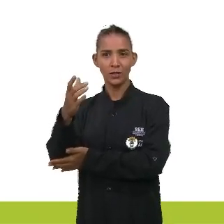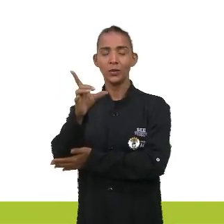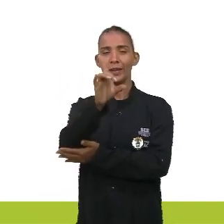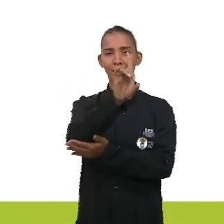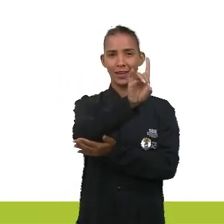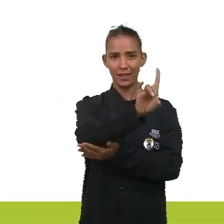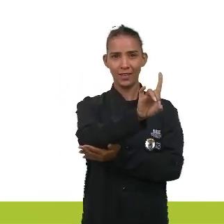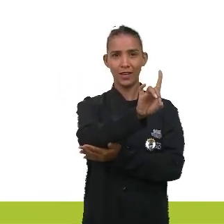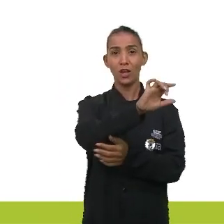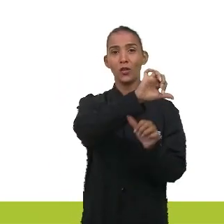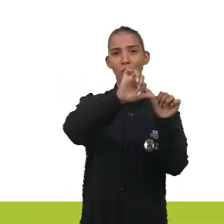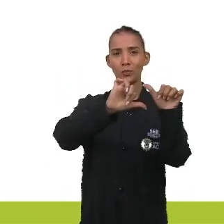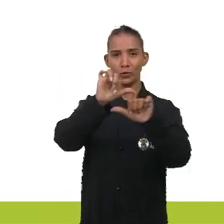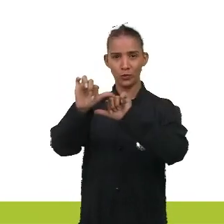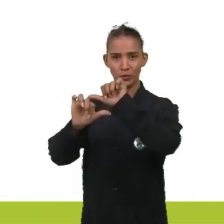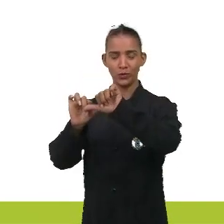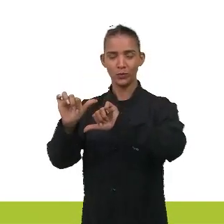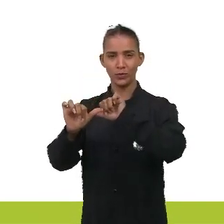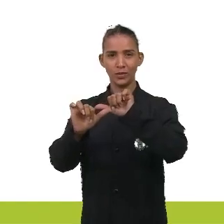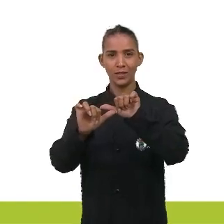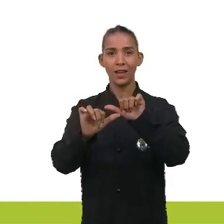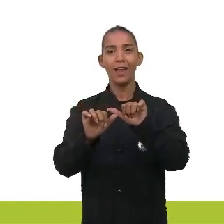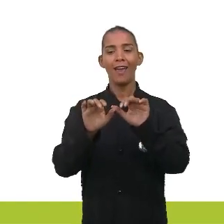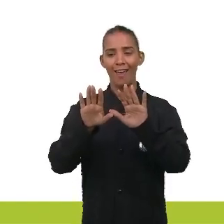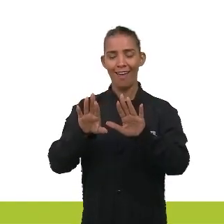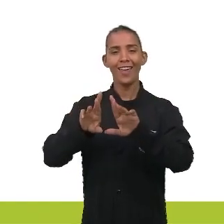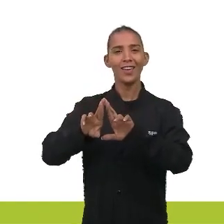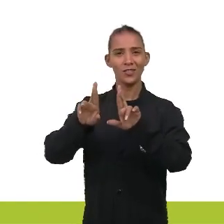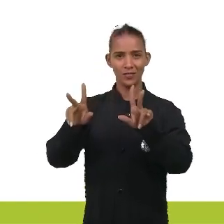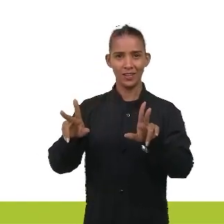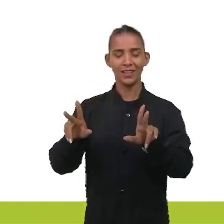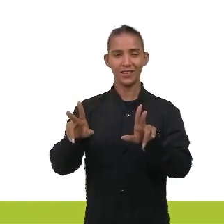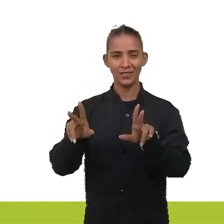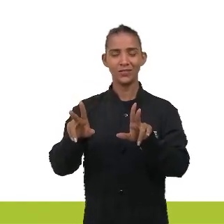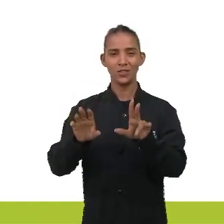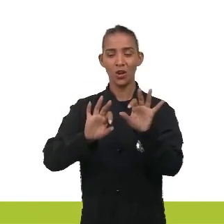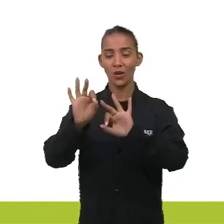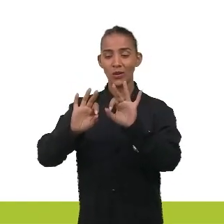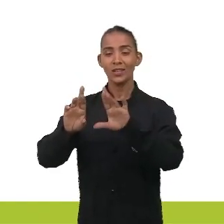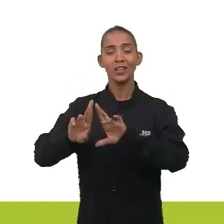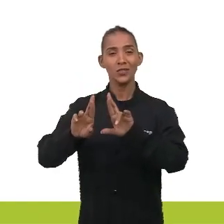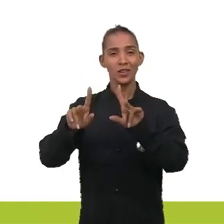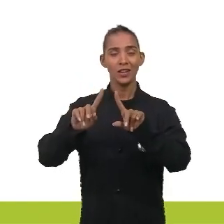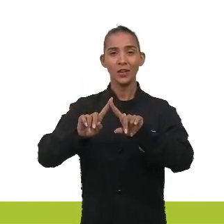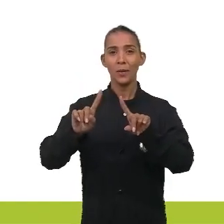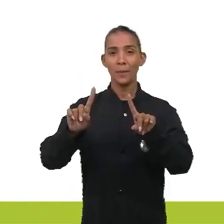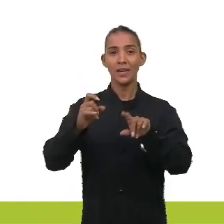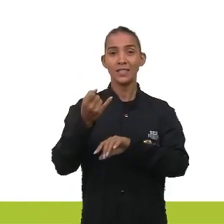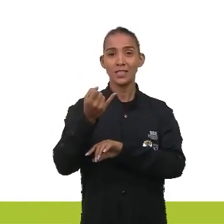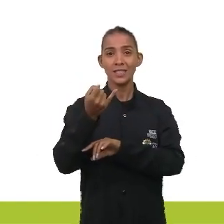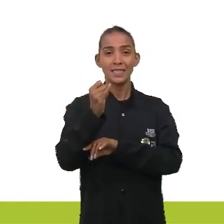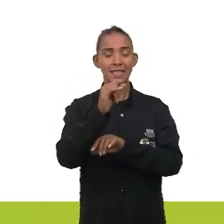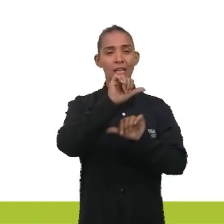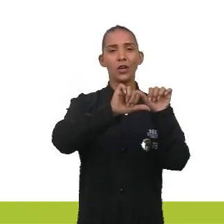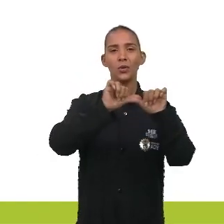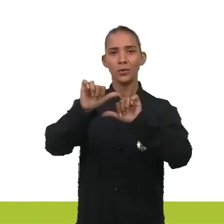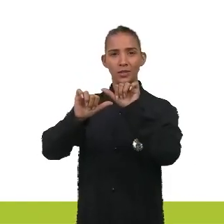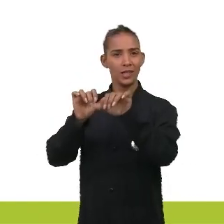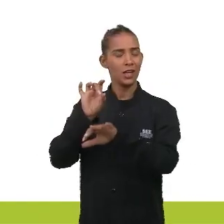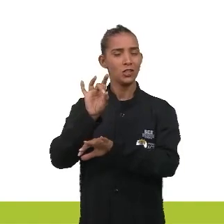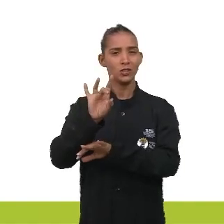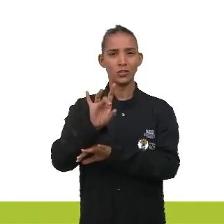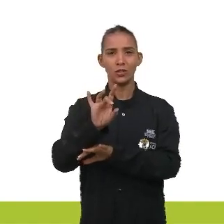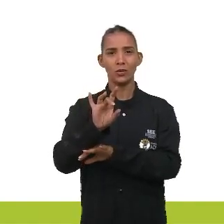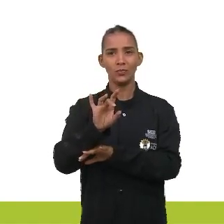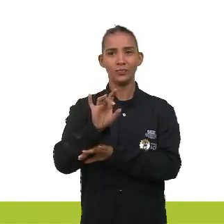aqui. Ok? Isso sim vai configurar uma organização diferente, quando eu mudar as pessoas que estão ao